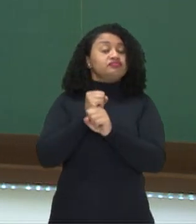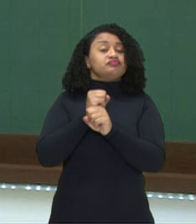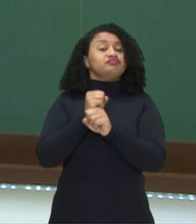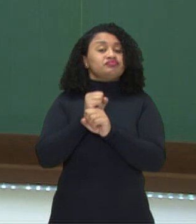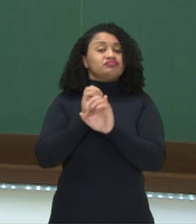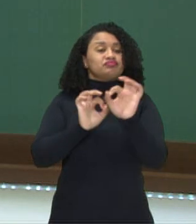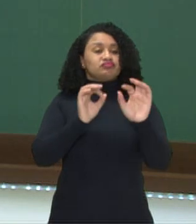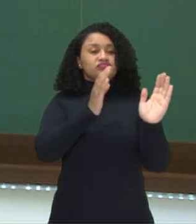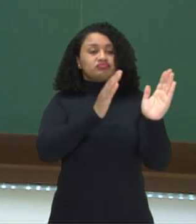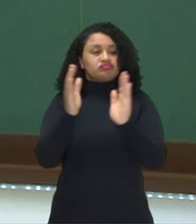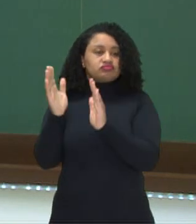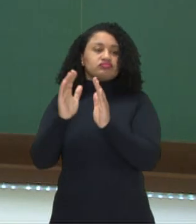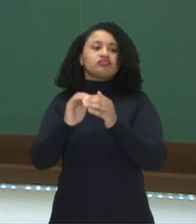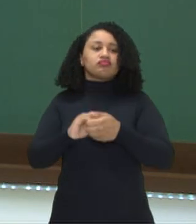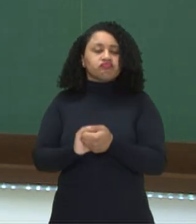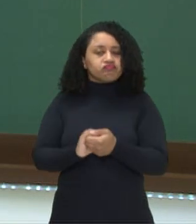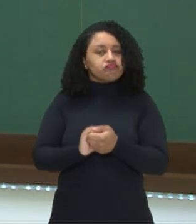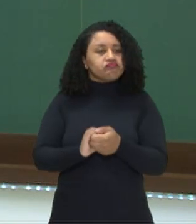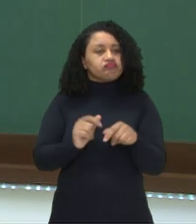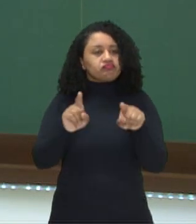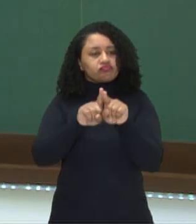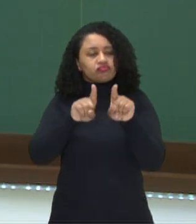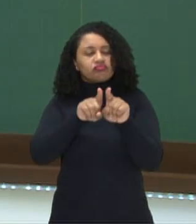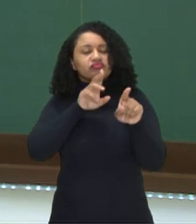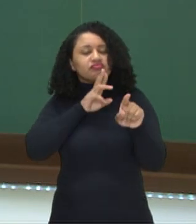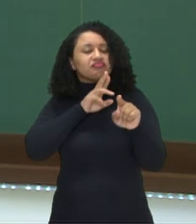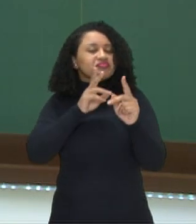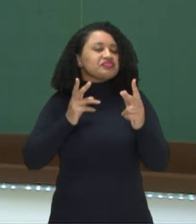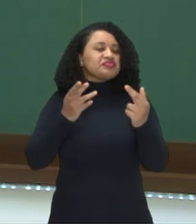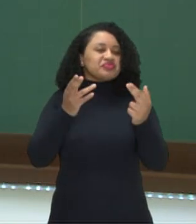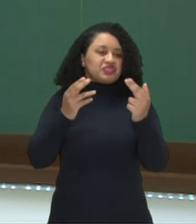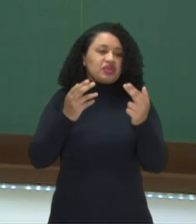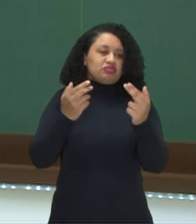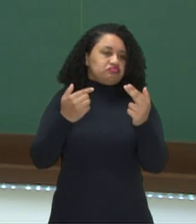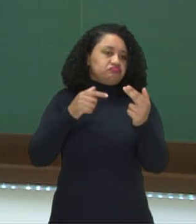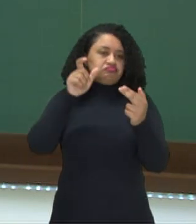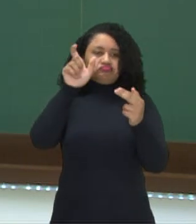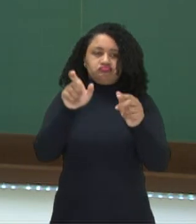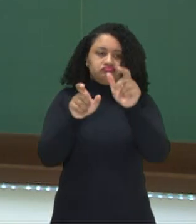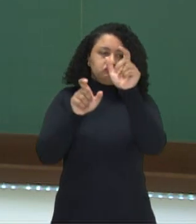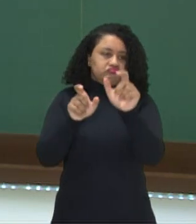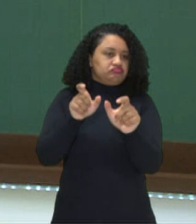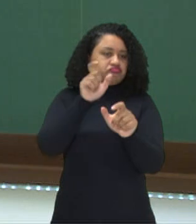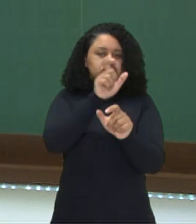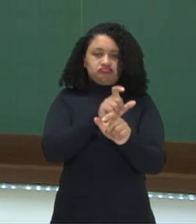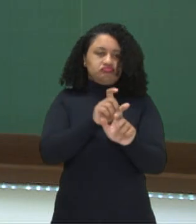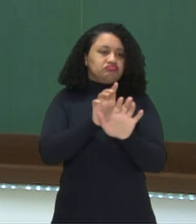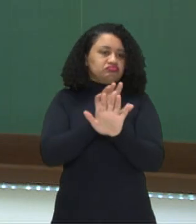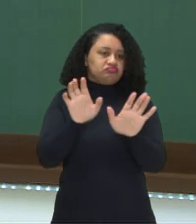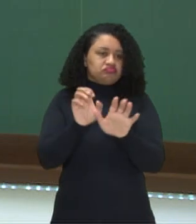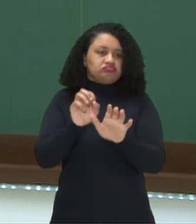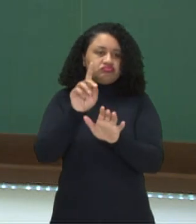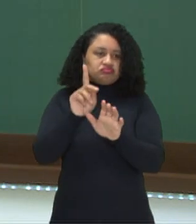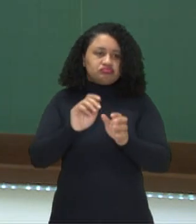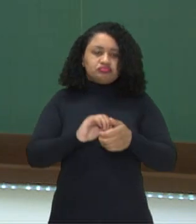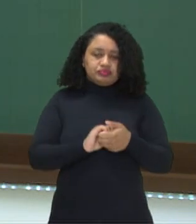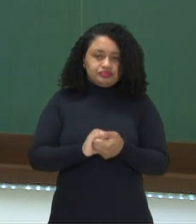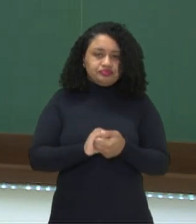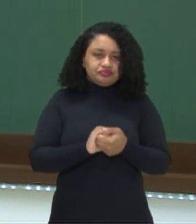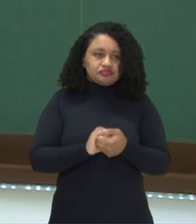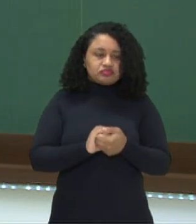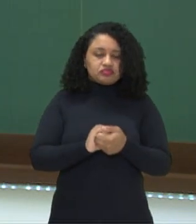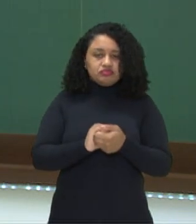tá? Menos 5 com menos 8, menos 13, a parte literal continua a mesma, não mexe na letra. Y com